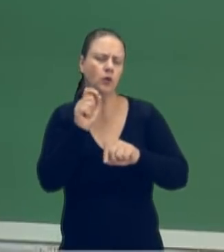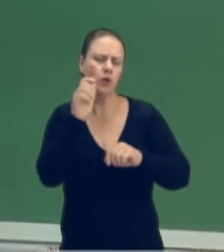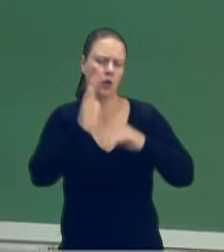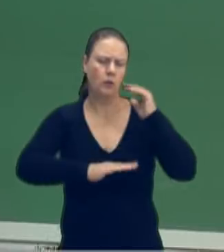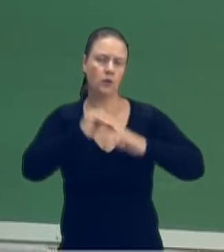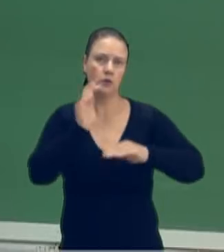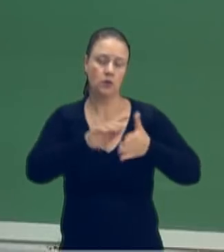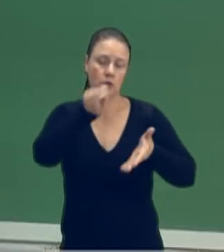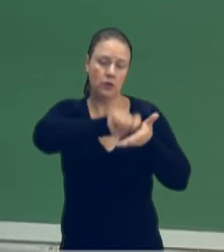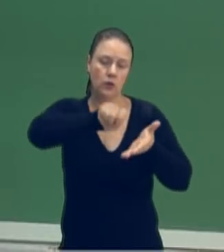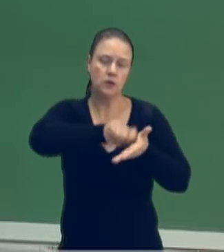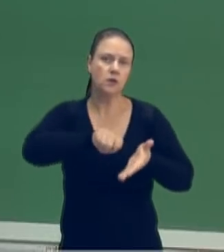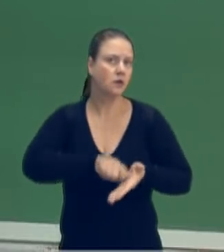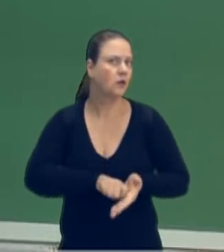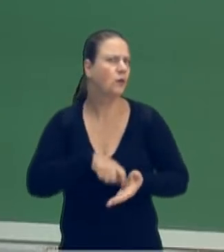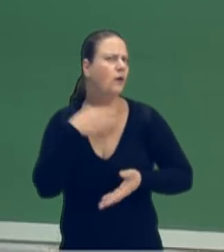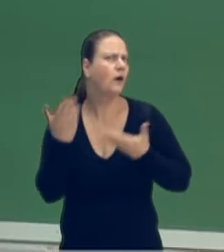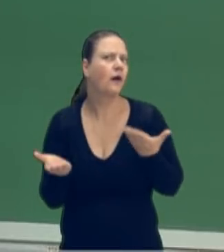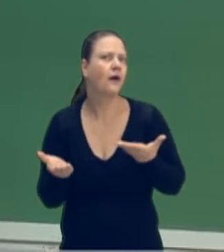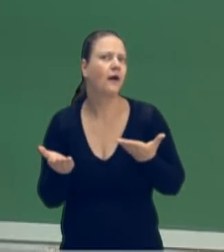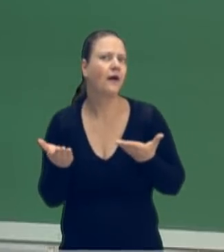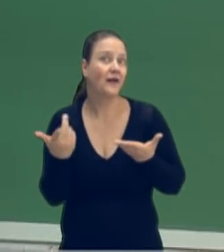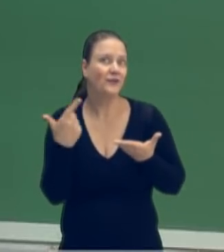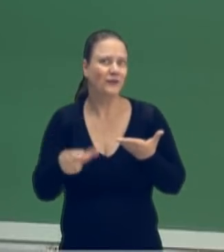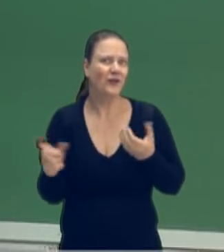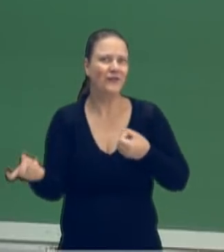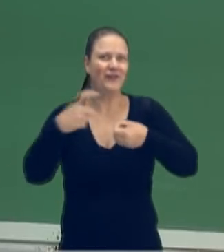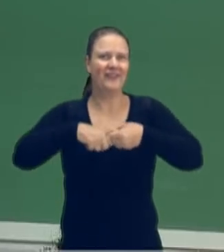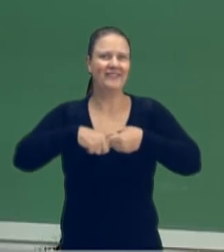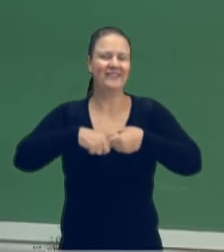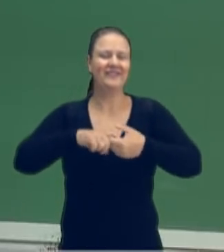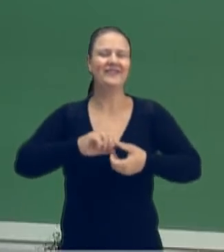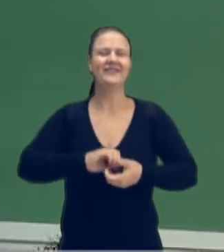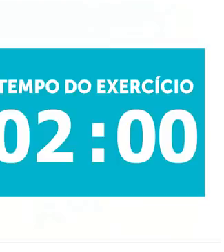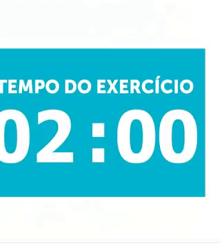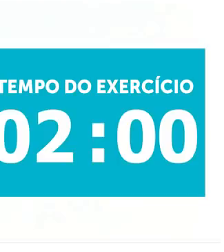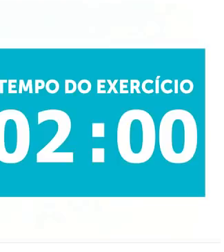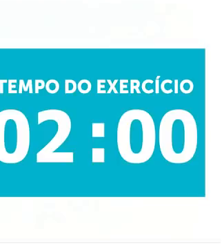Daqui a pouquinho voltamos e corrigimos junto com você essa.